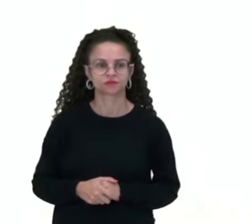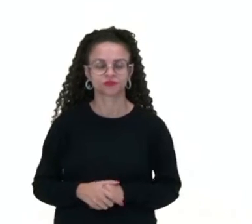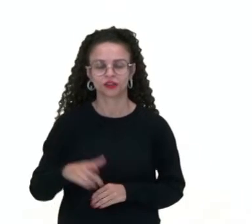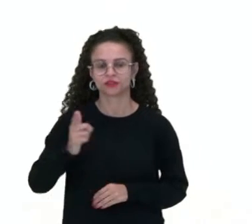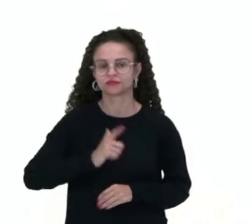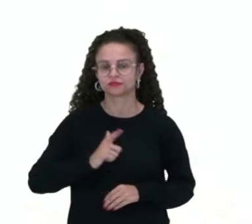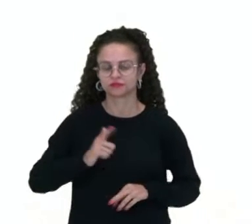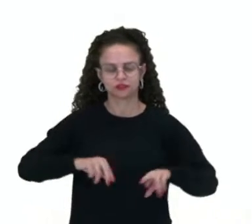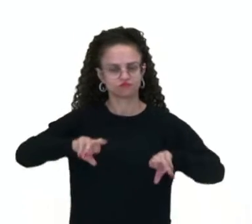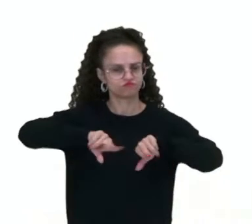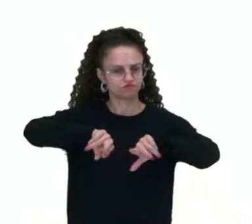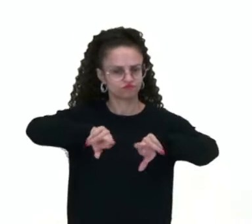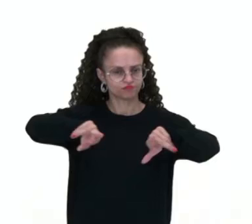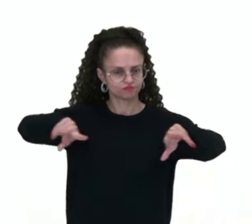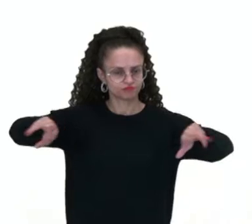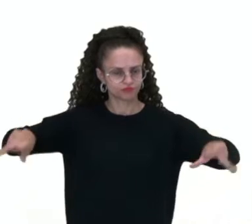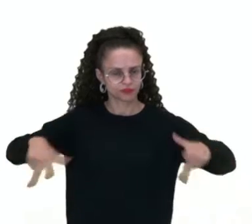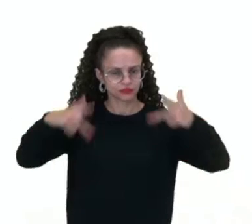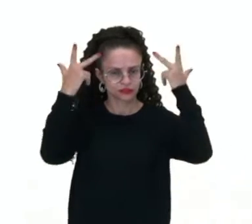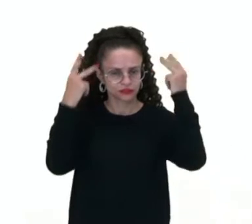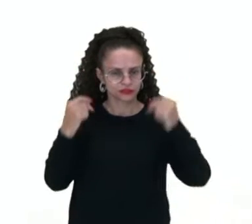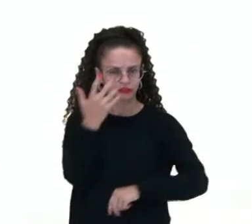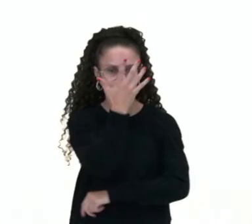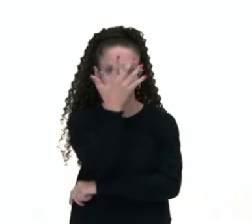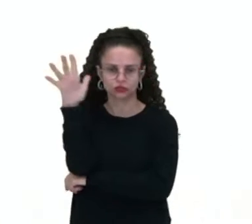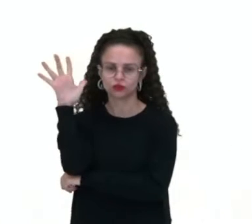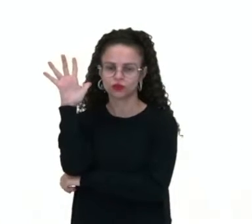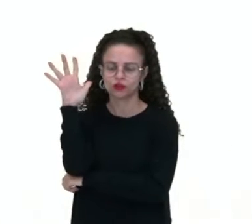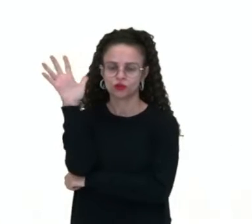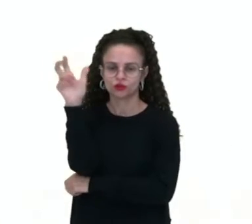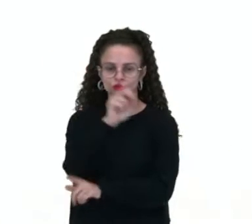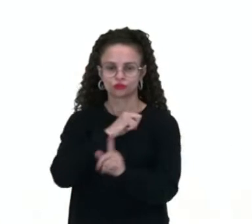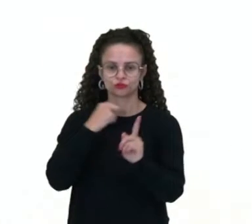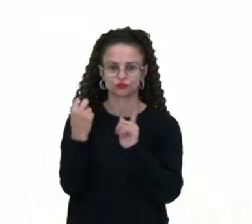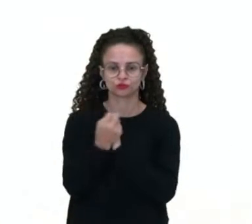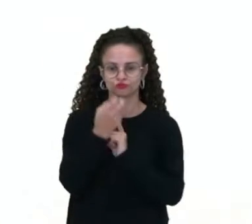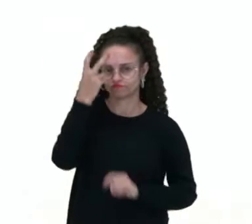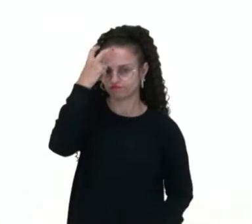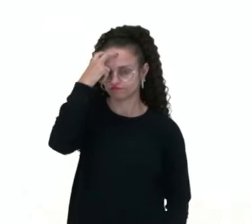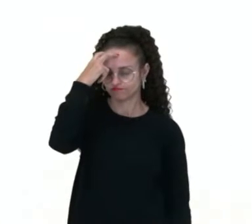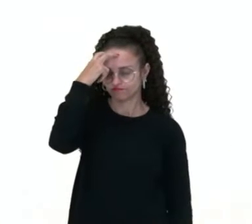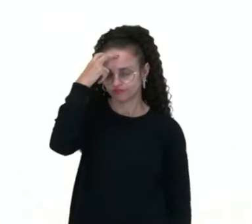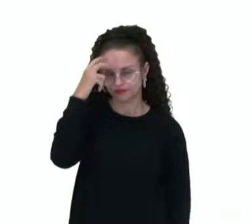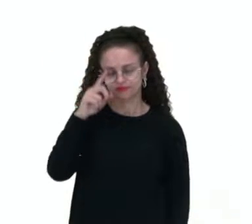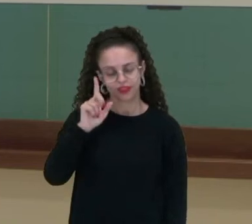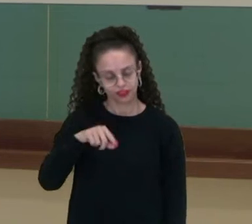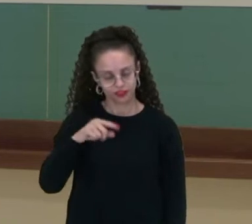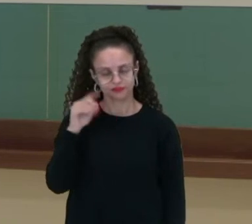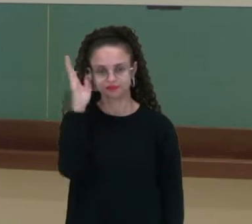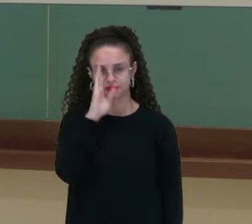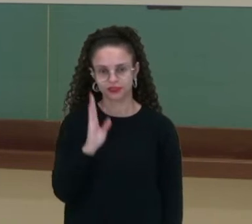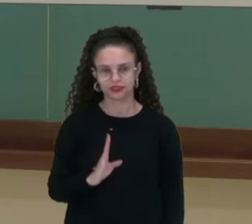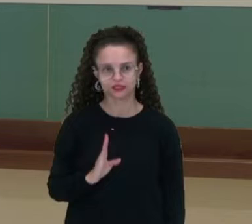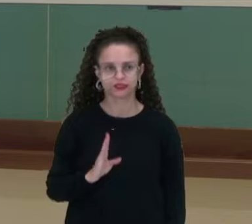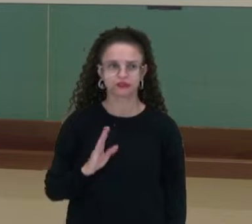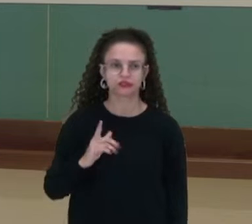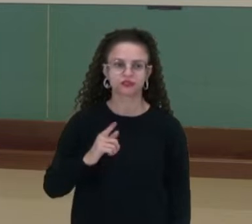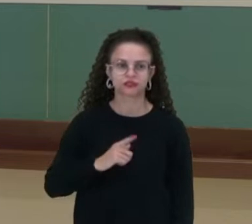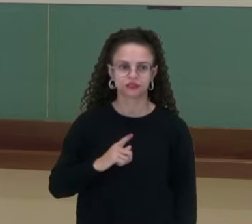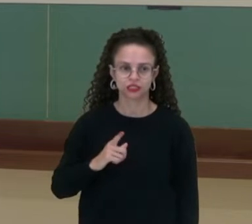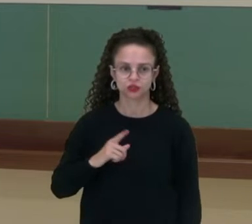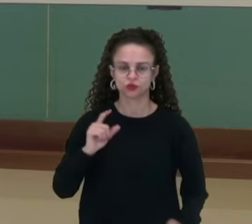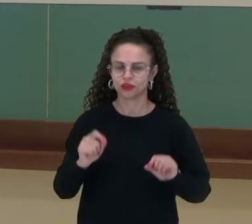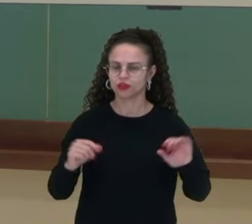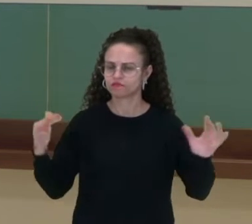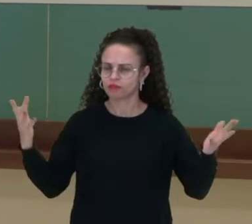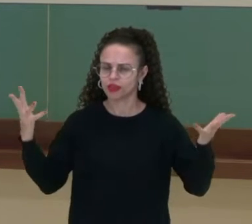uma grande diversidade natural e sociocultural. Estamos falando então do nosso país. Então o Brasil tem aqui, né, muitas